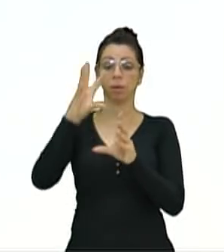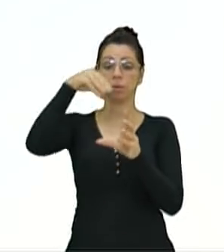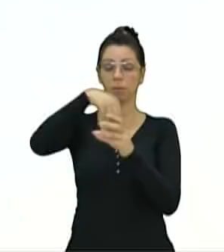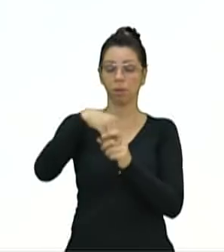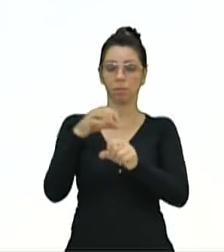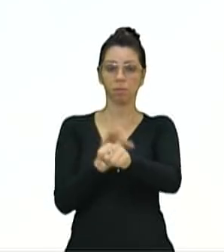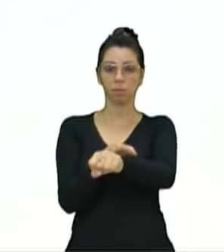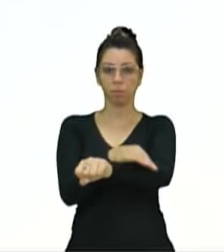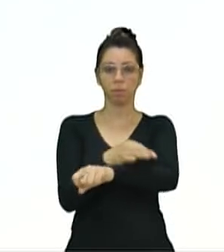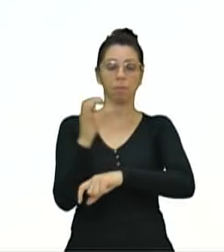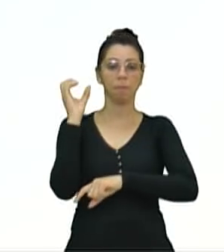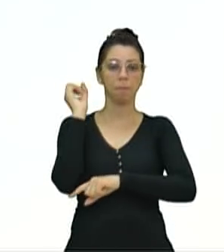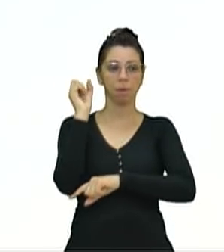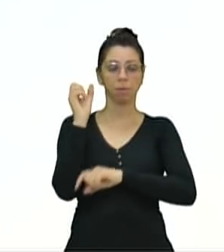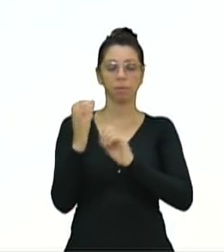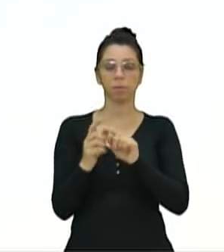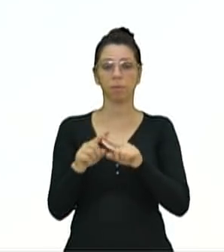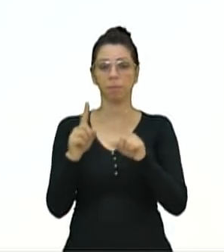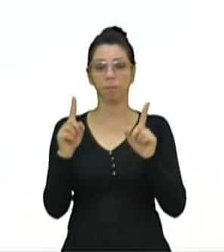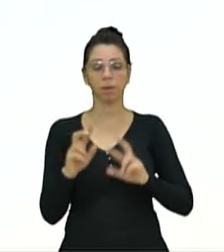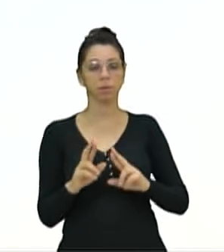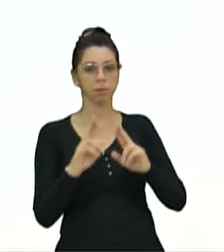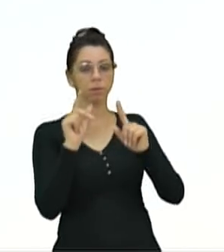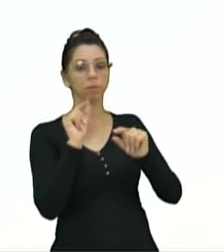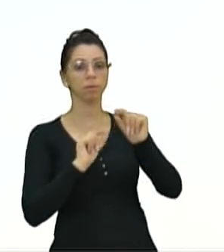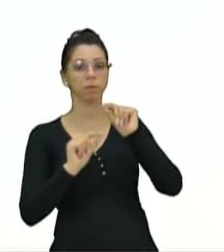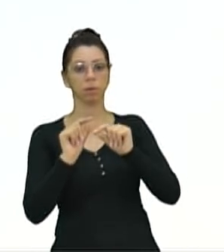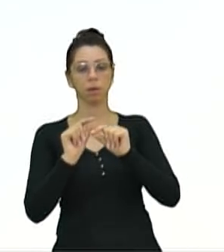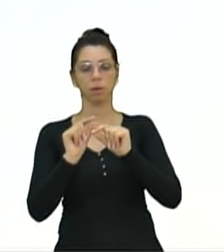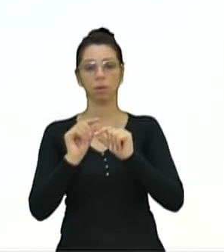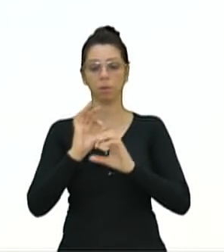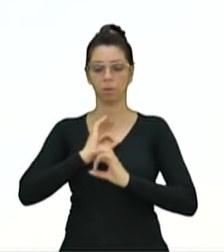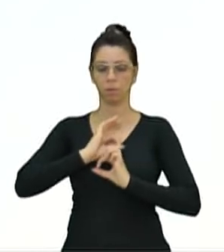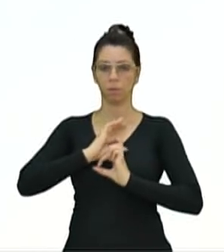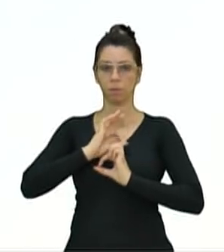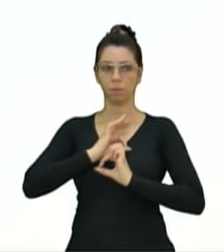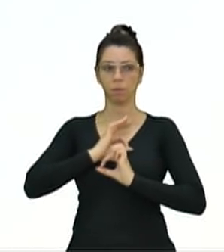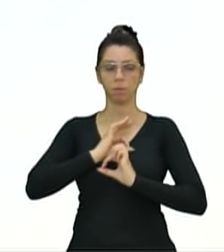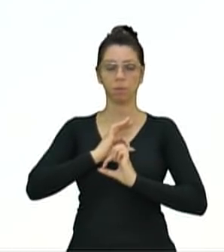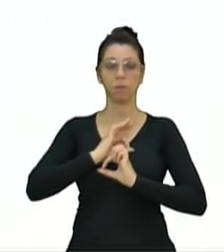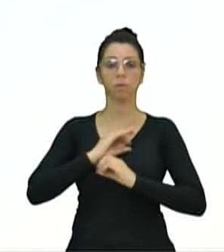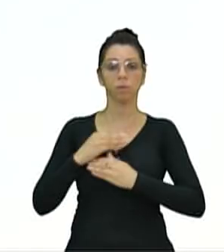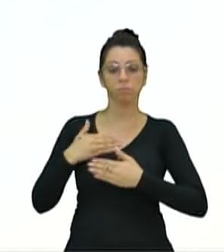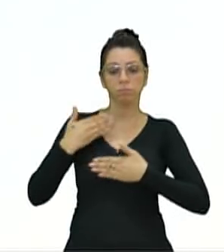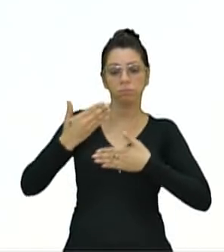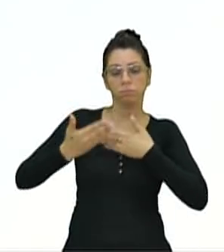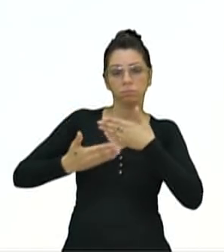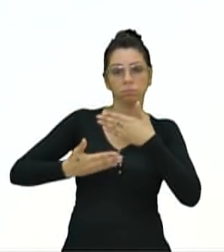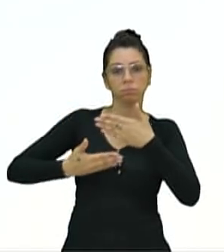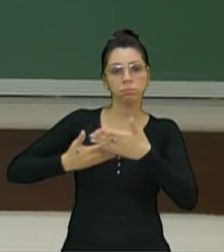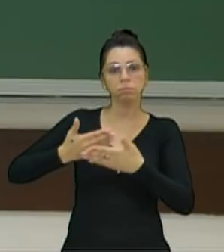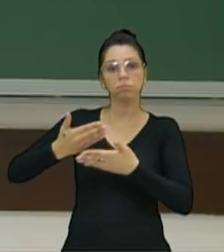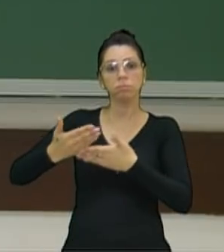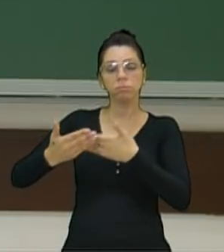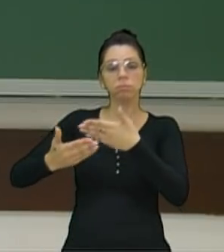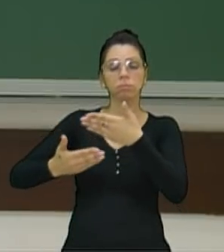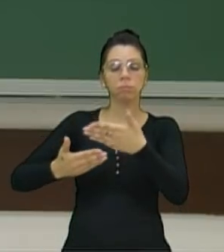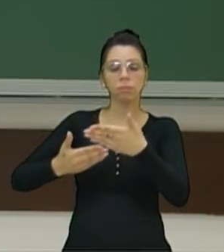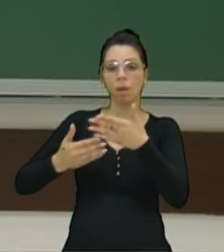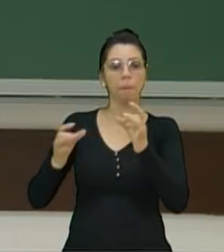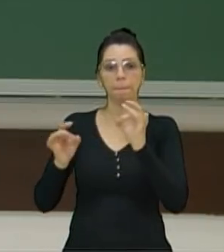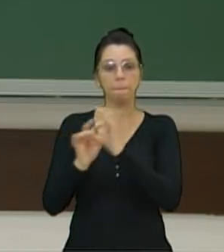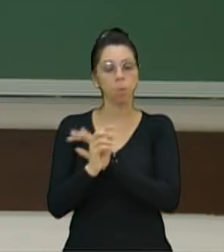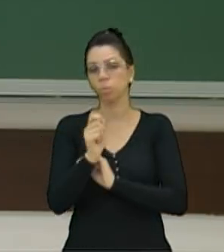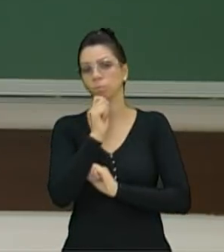Só que a diferença é que os glóbulos brancos que estão ali, eles estão se desenvolvendo e amadurecendo. Eles não estão